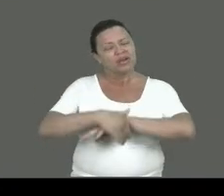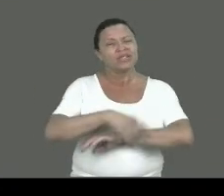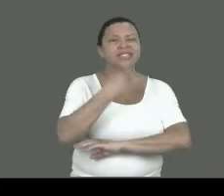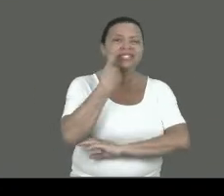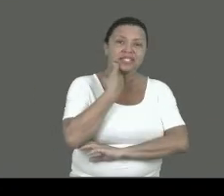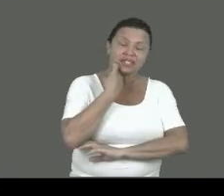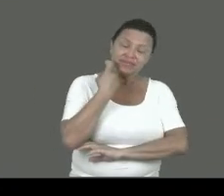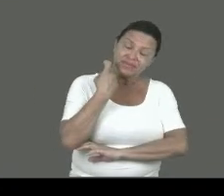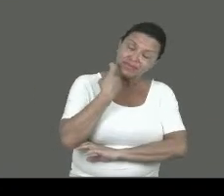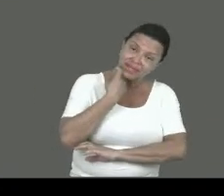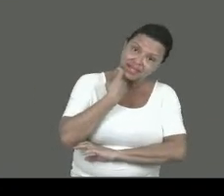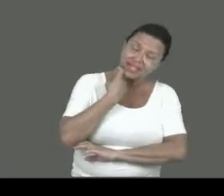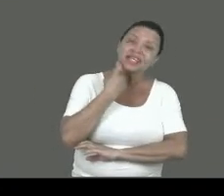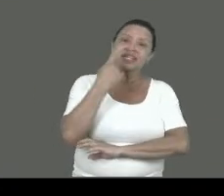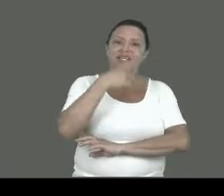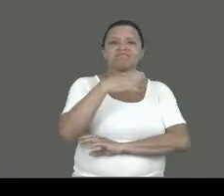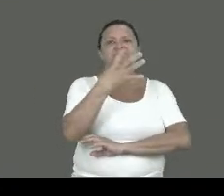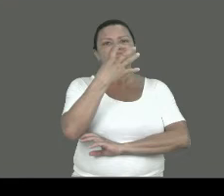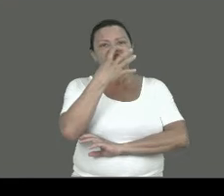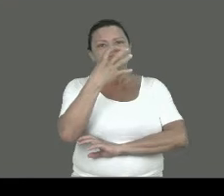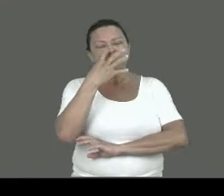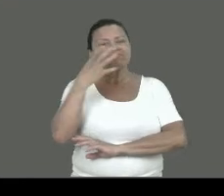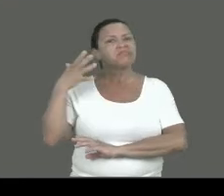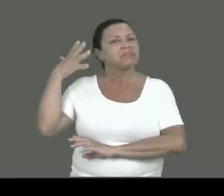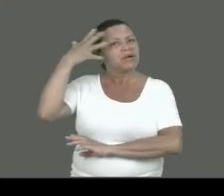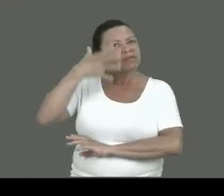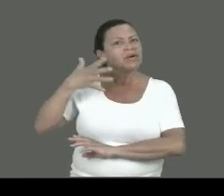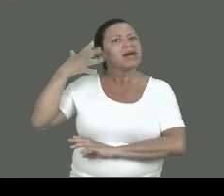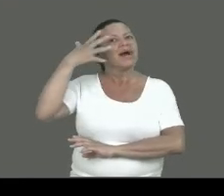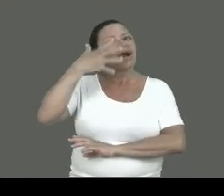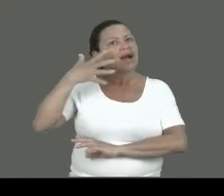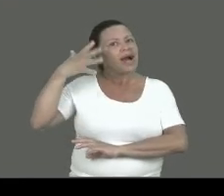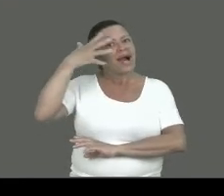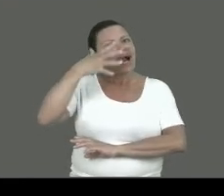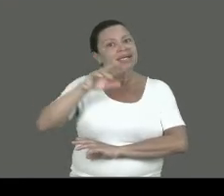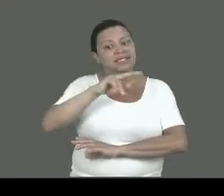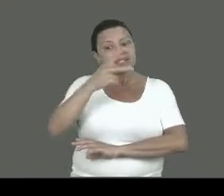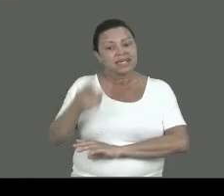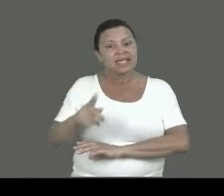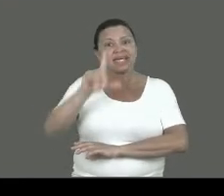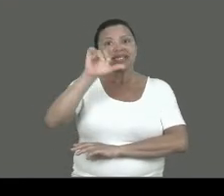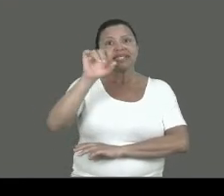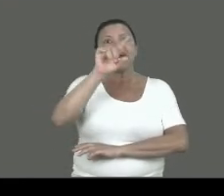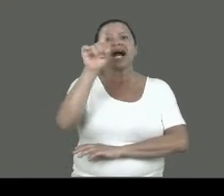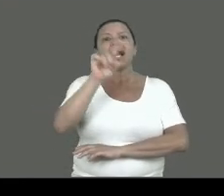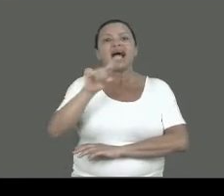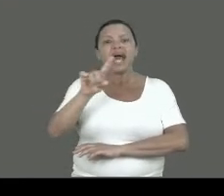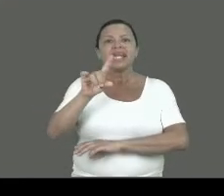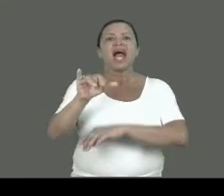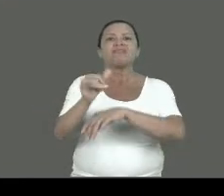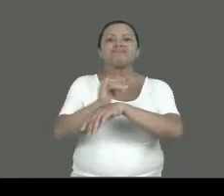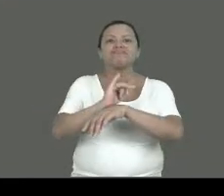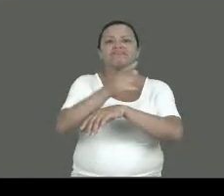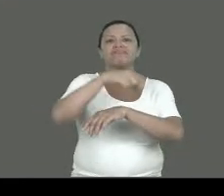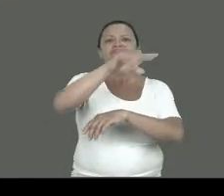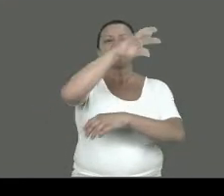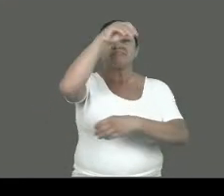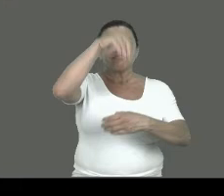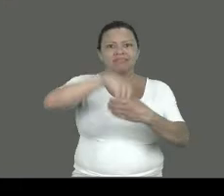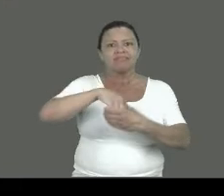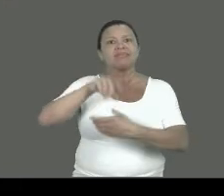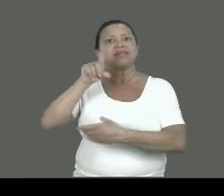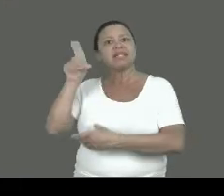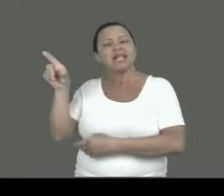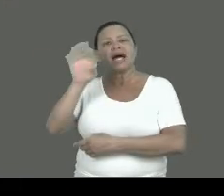sexta-feira, para assistir uma palestra no canal do Lar Irmã Zarabatana, uma casa espírita situada na